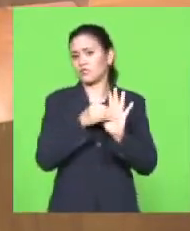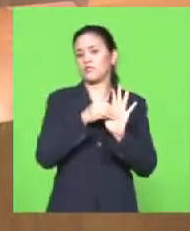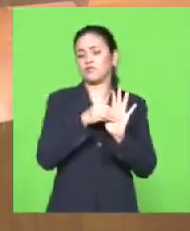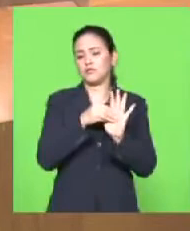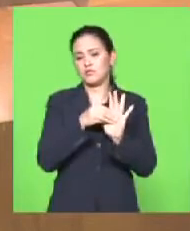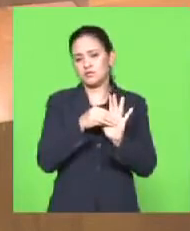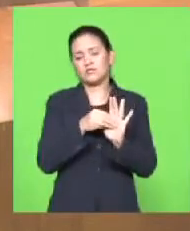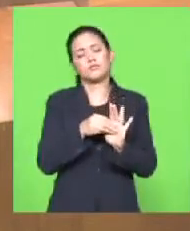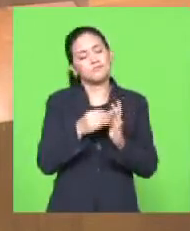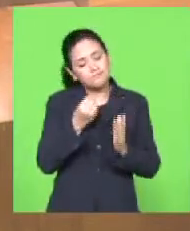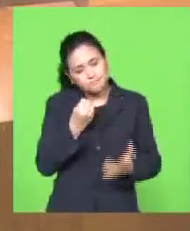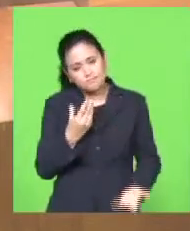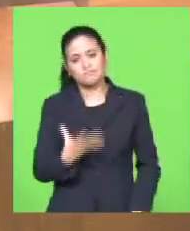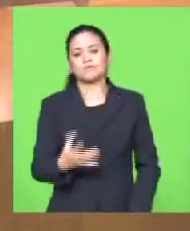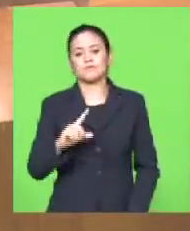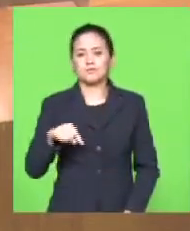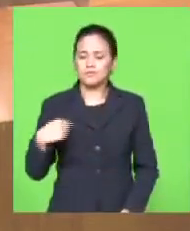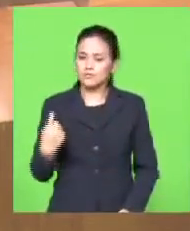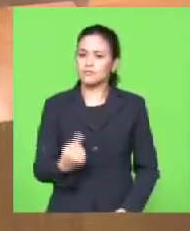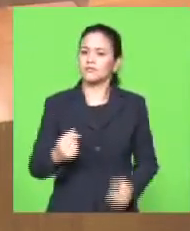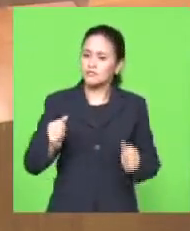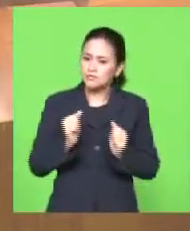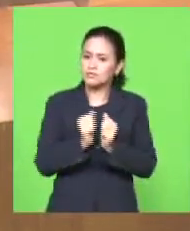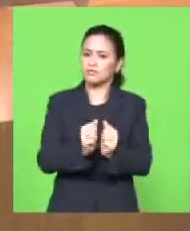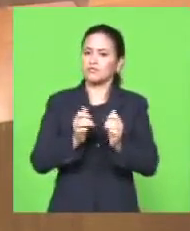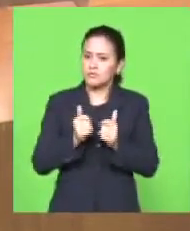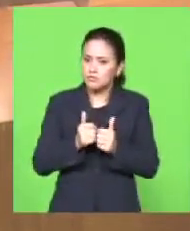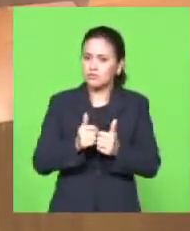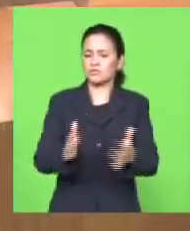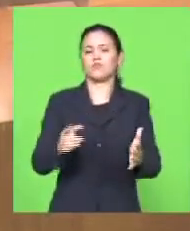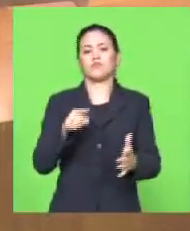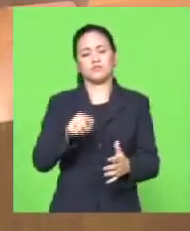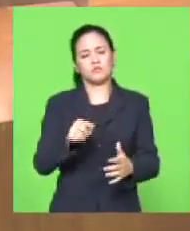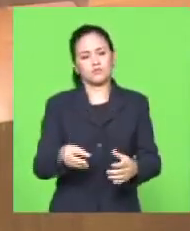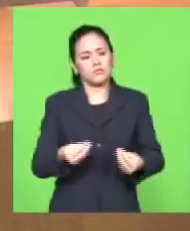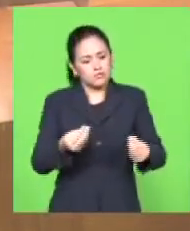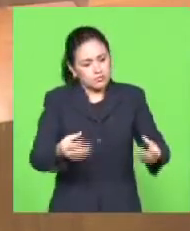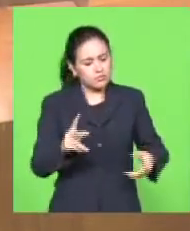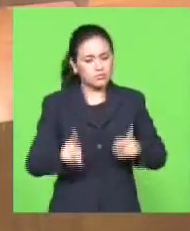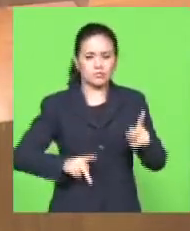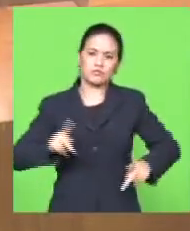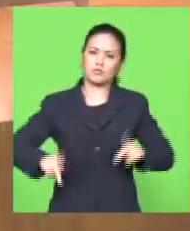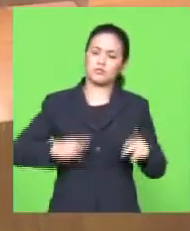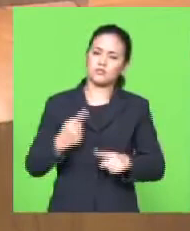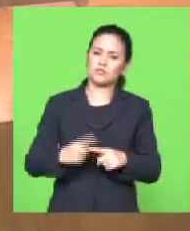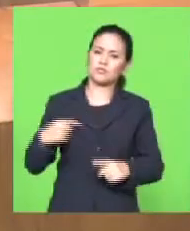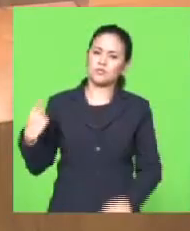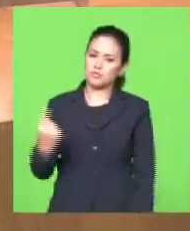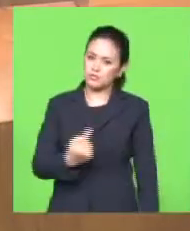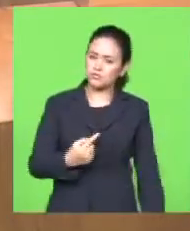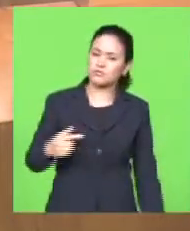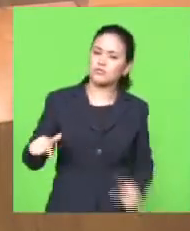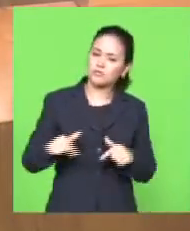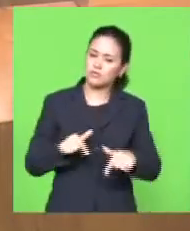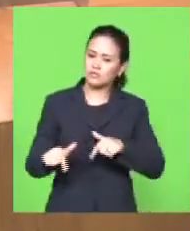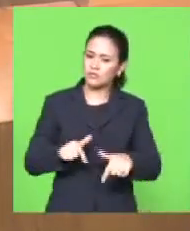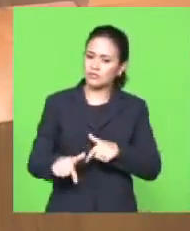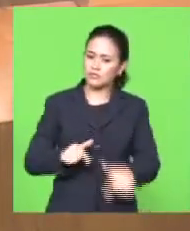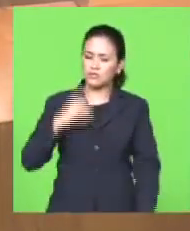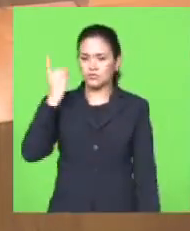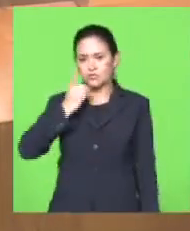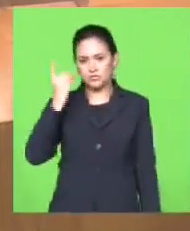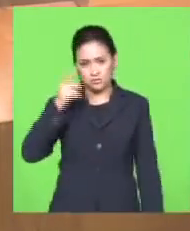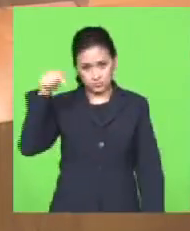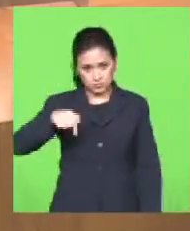ótimo. Nós iríamos lá inaugurar junto essa ponte e entregar à população, porque o nosso trabalho de deputados aqui